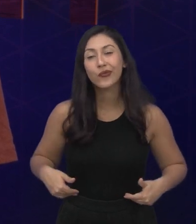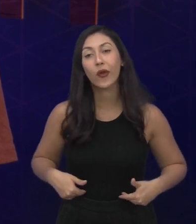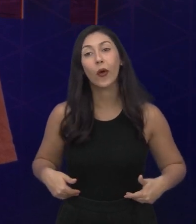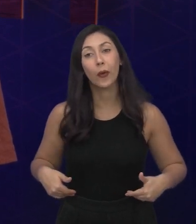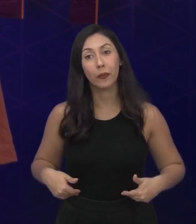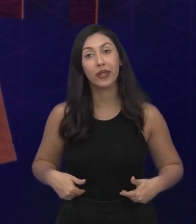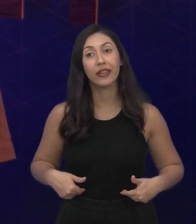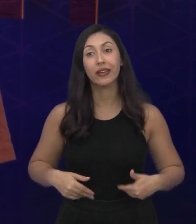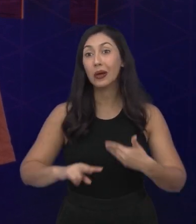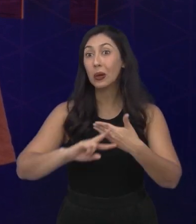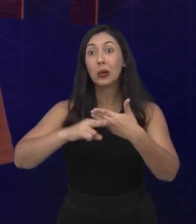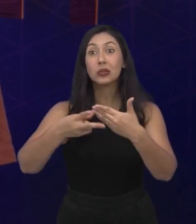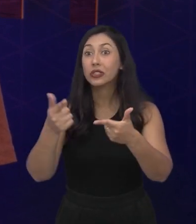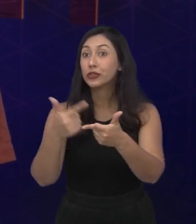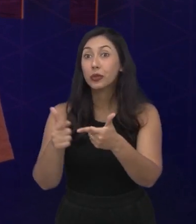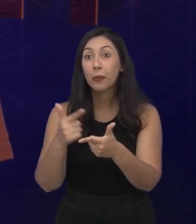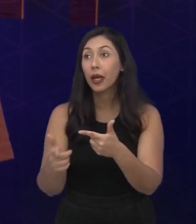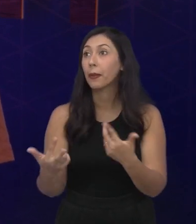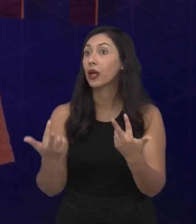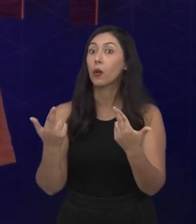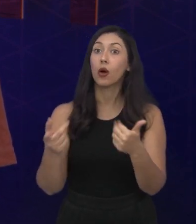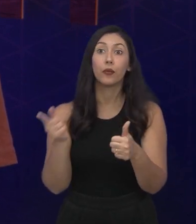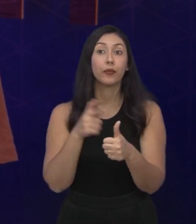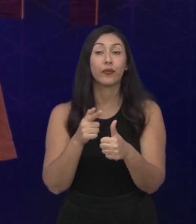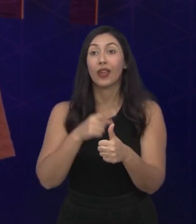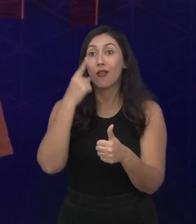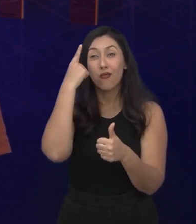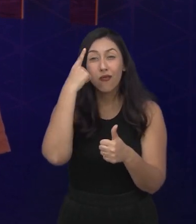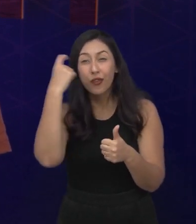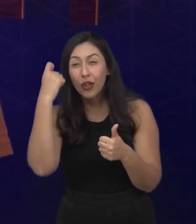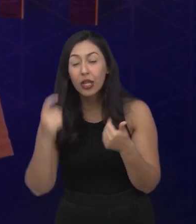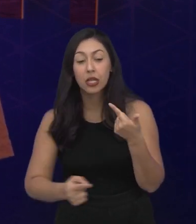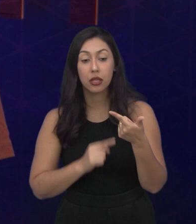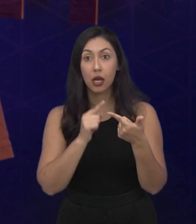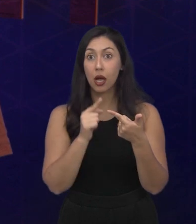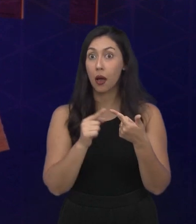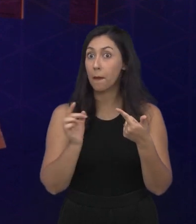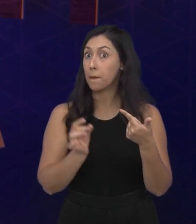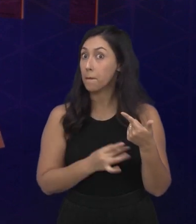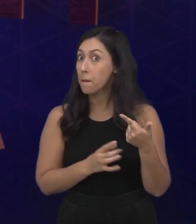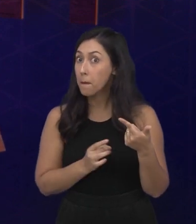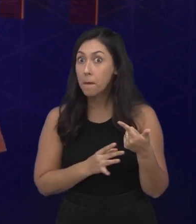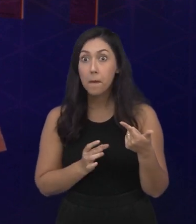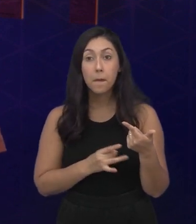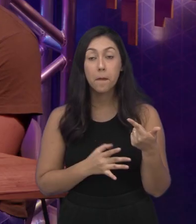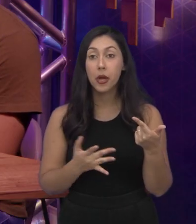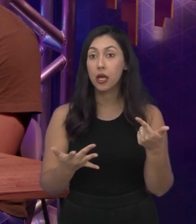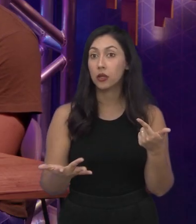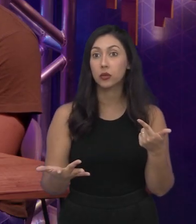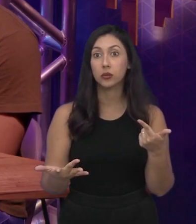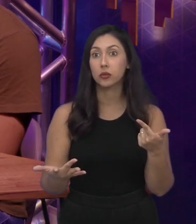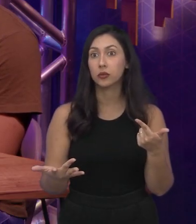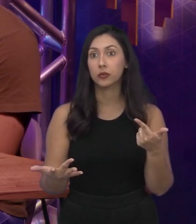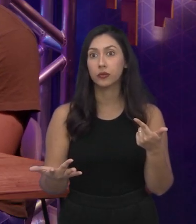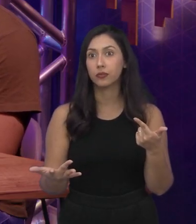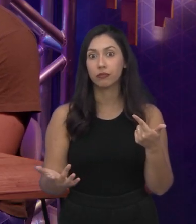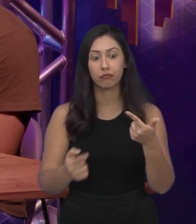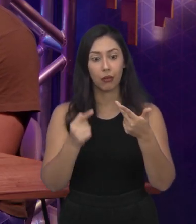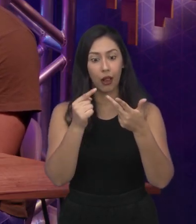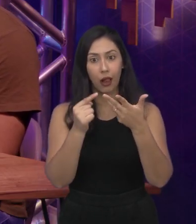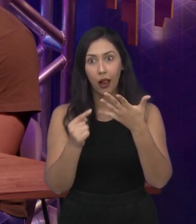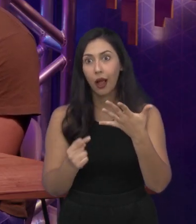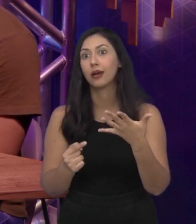ela também gera outros problemas de violência, de problemas de segurança, né?